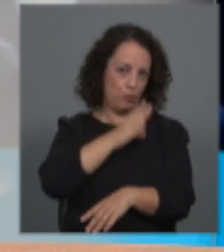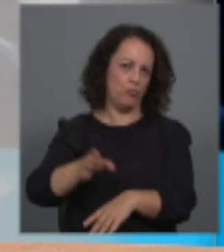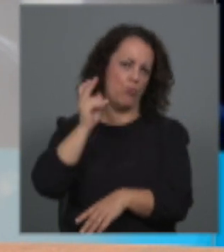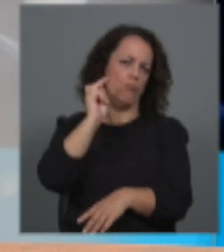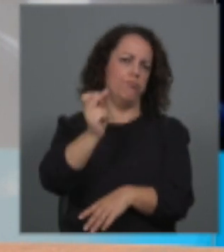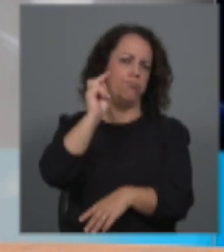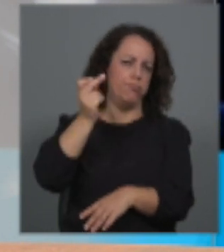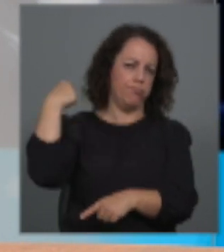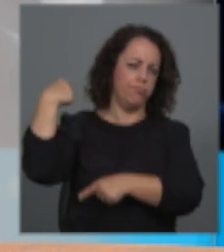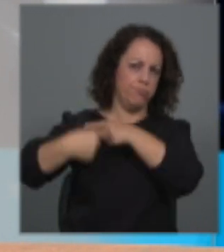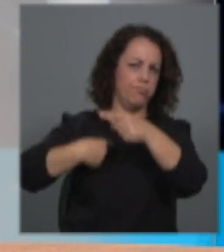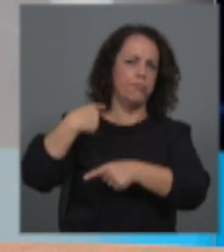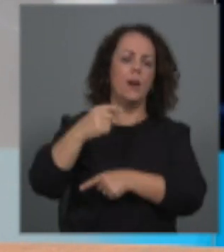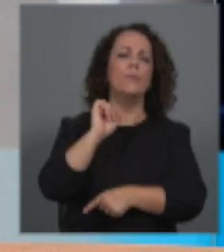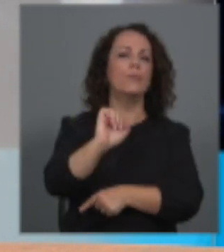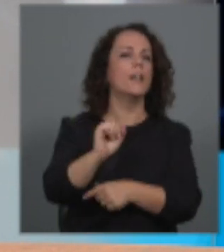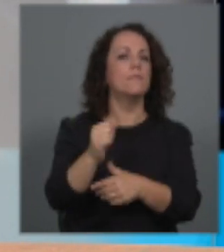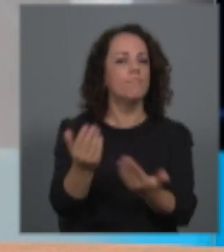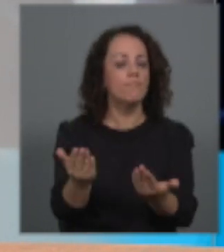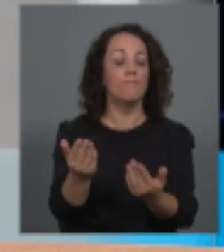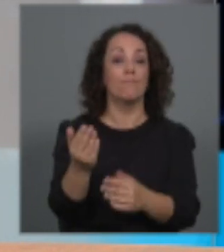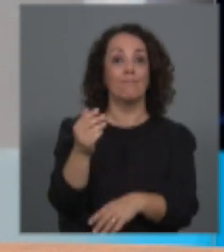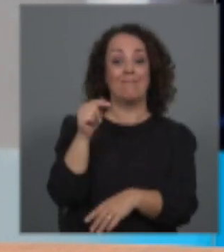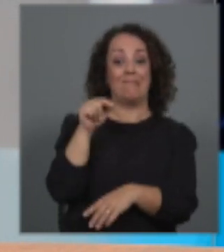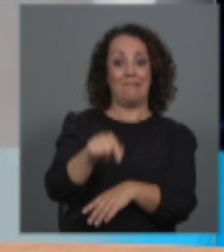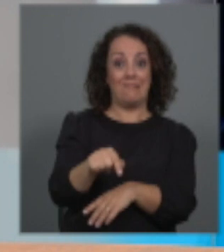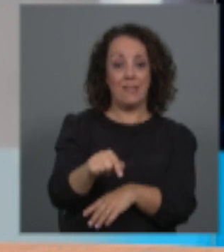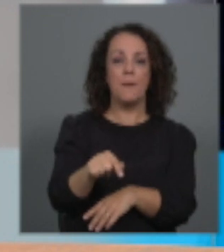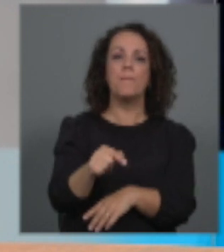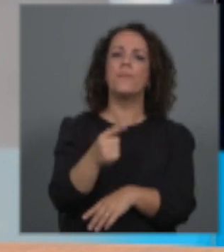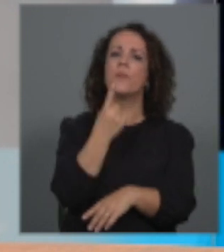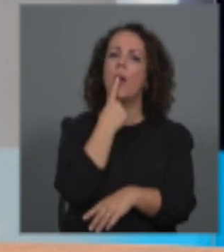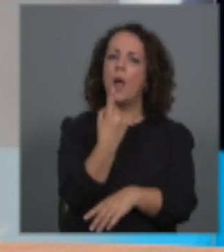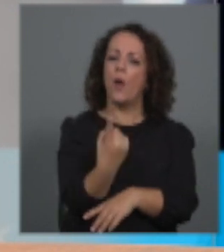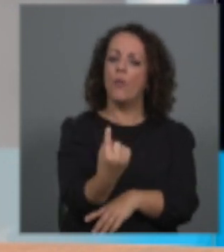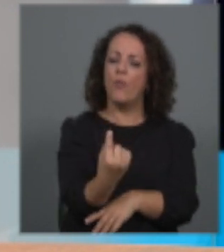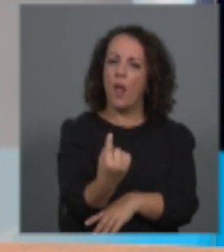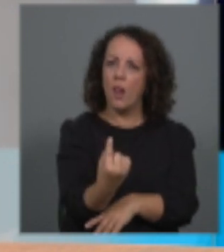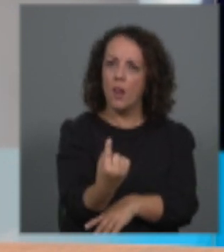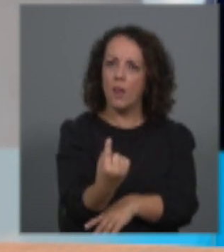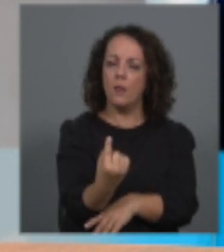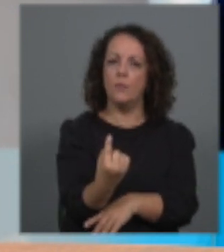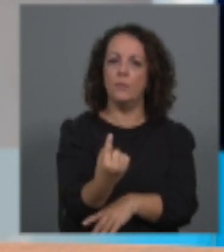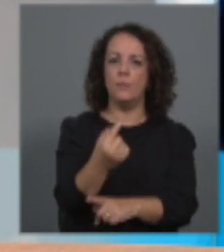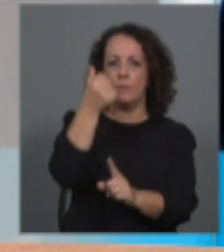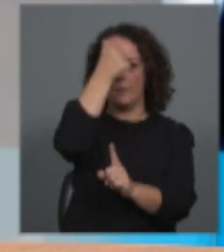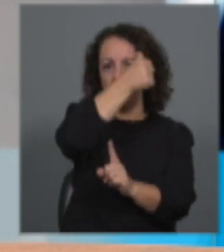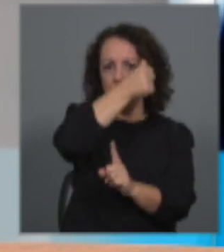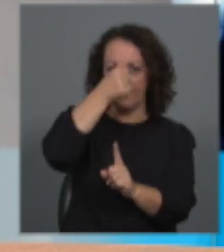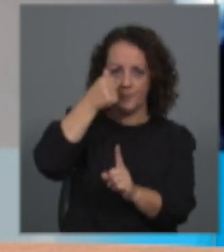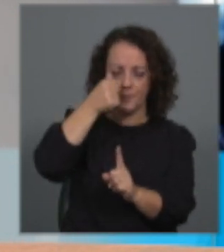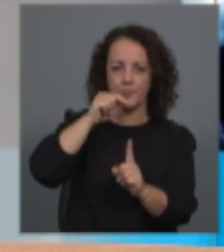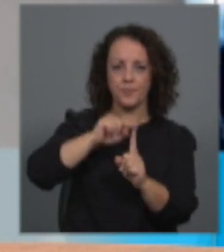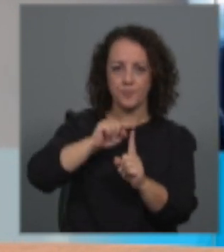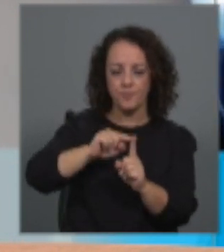anos, a sugestão deste ritual, de acender uma vela em cada domingo do